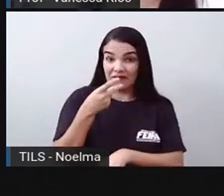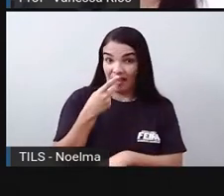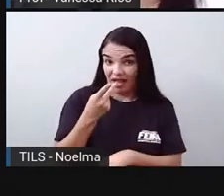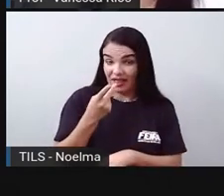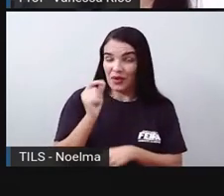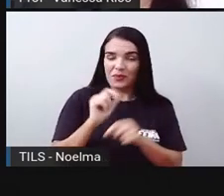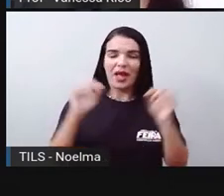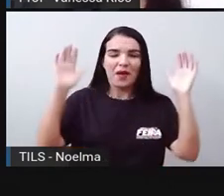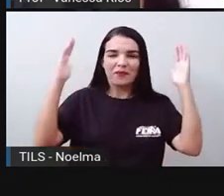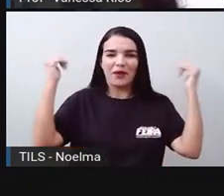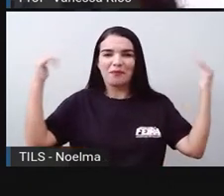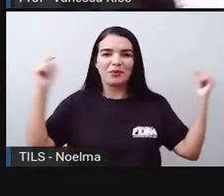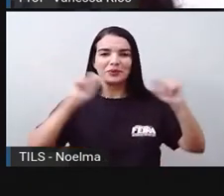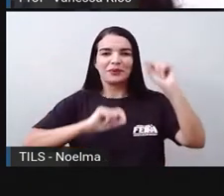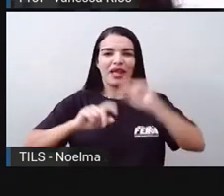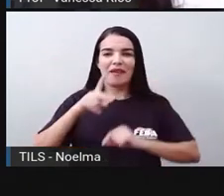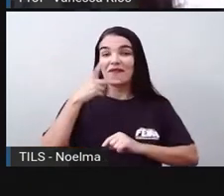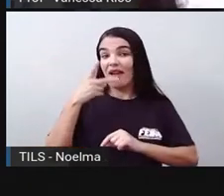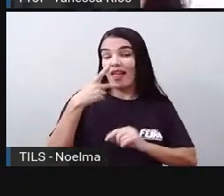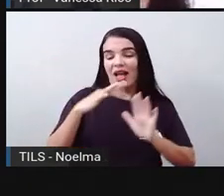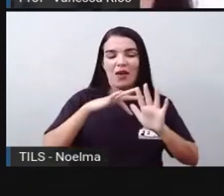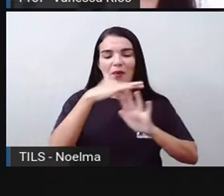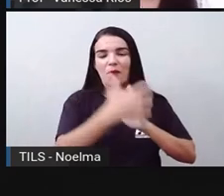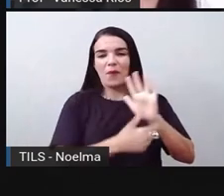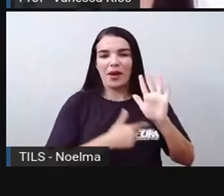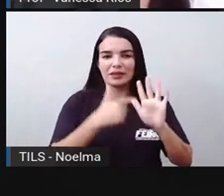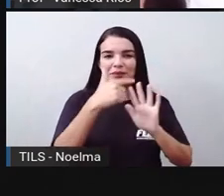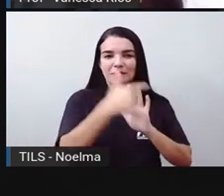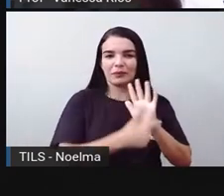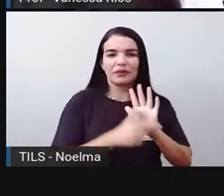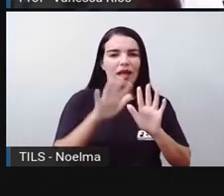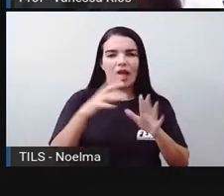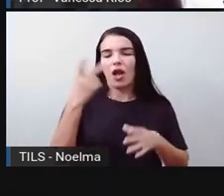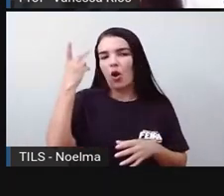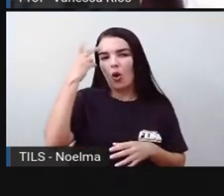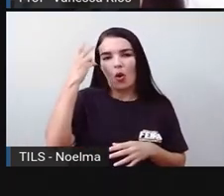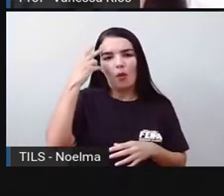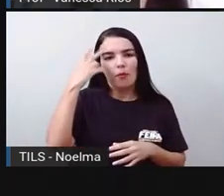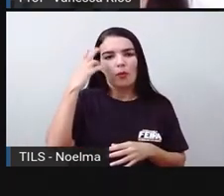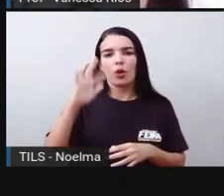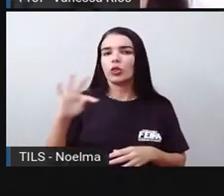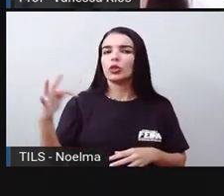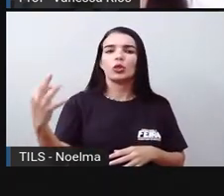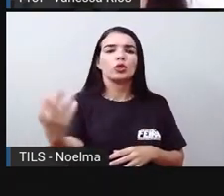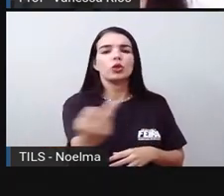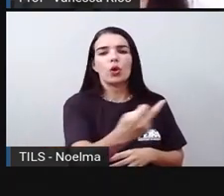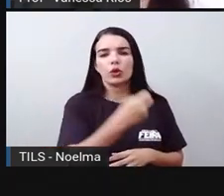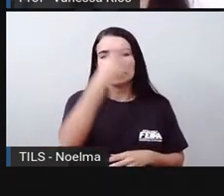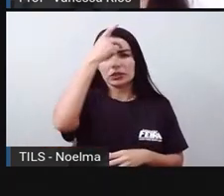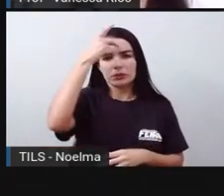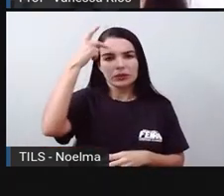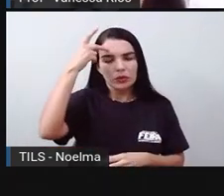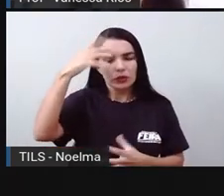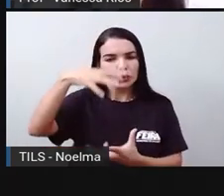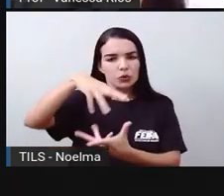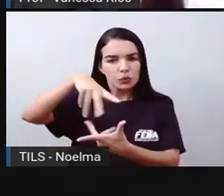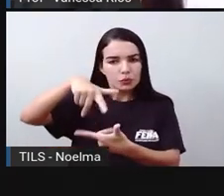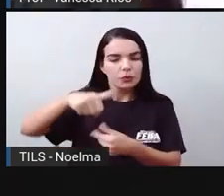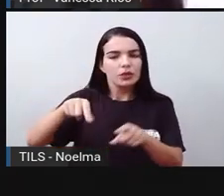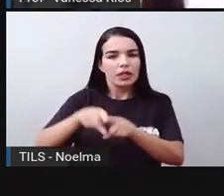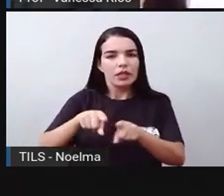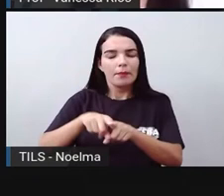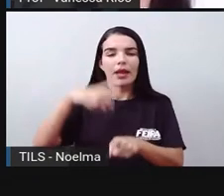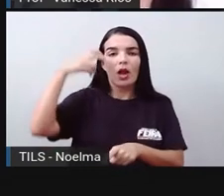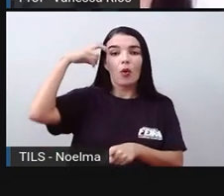as mãos é comum em todo mundo, entre todas as culturas. Mesmo a Pró falando aqui, né? Às vezes